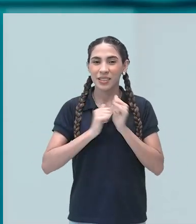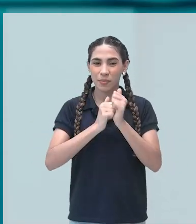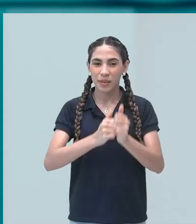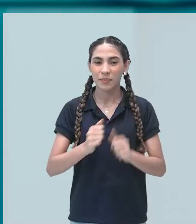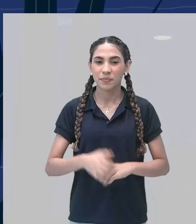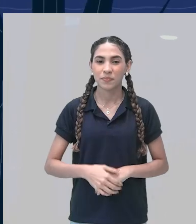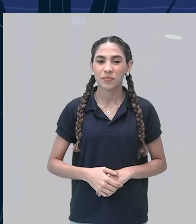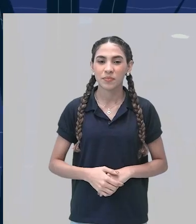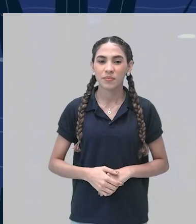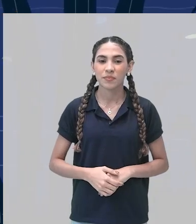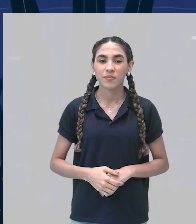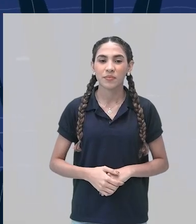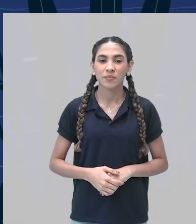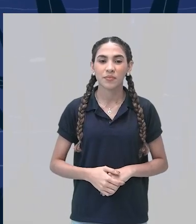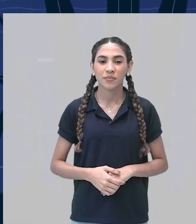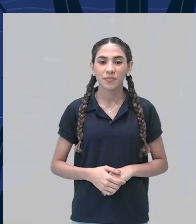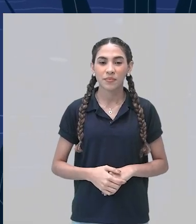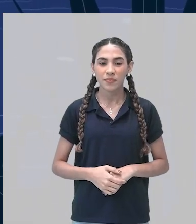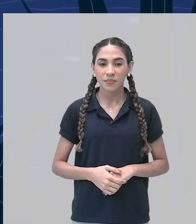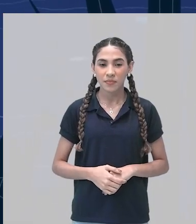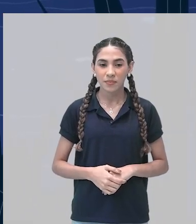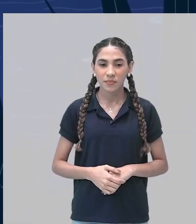acompanhem.